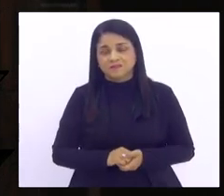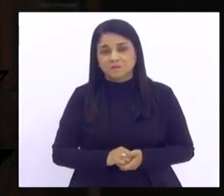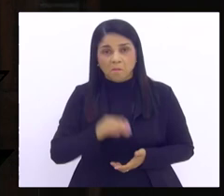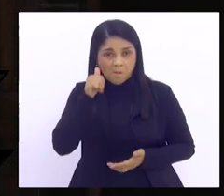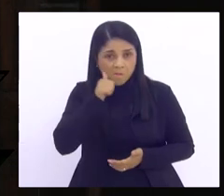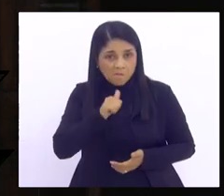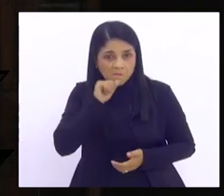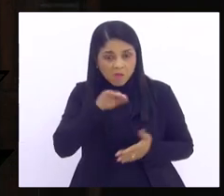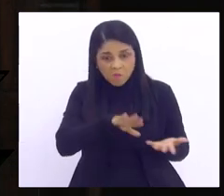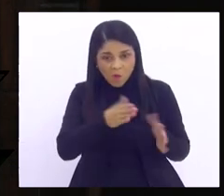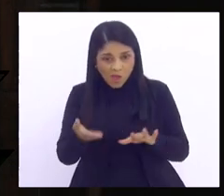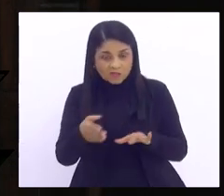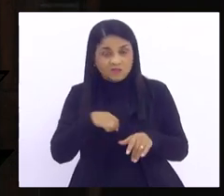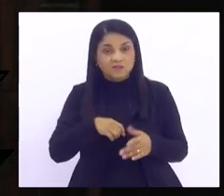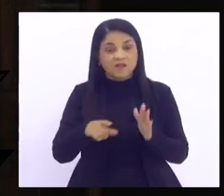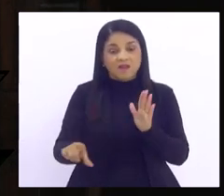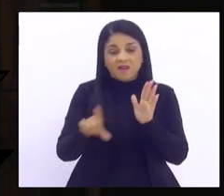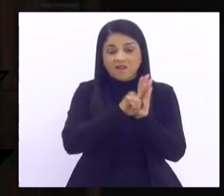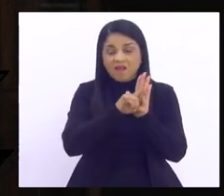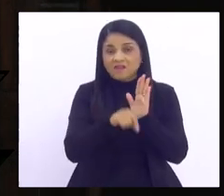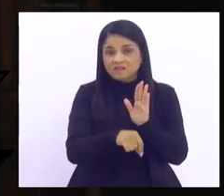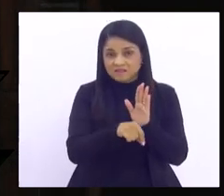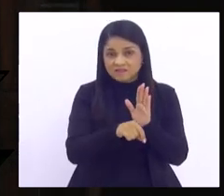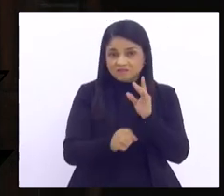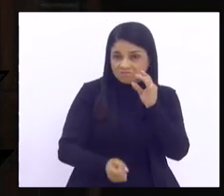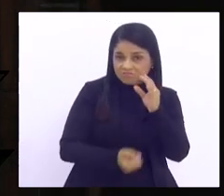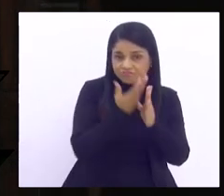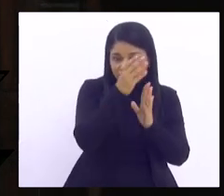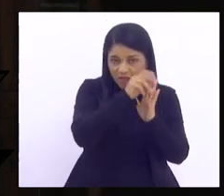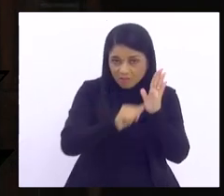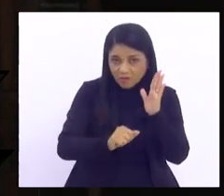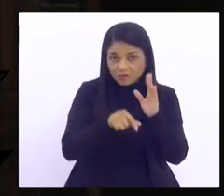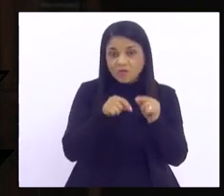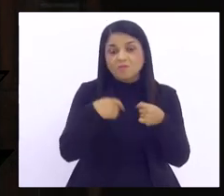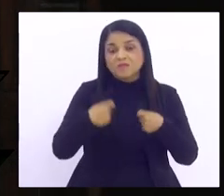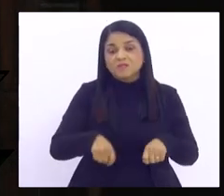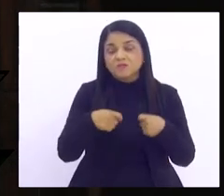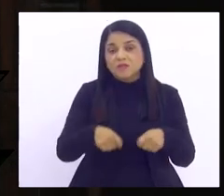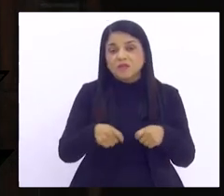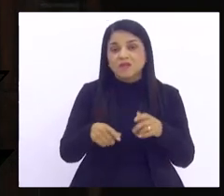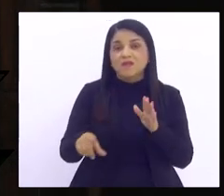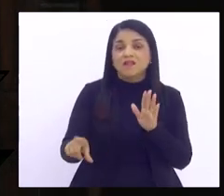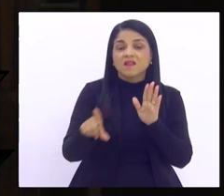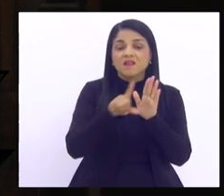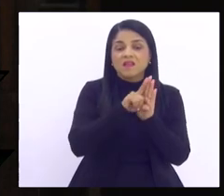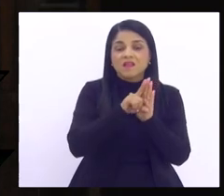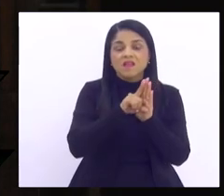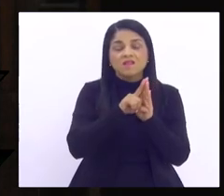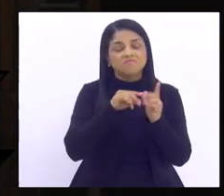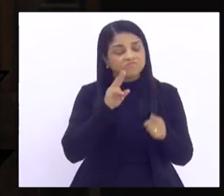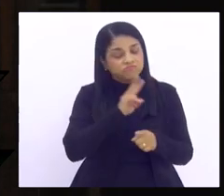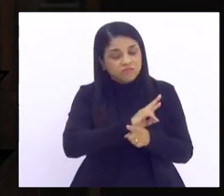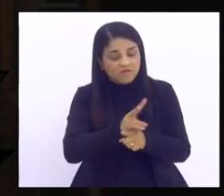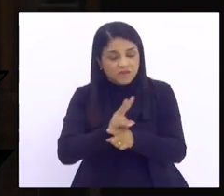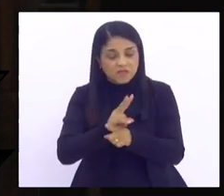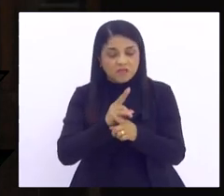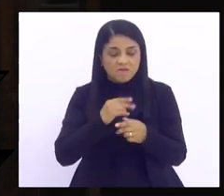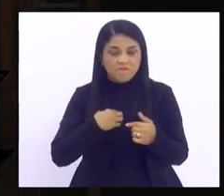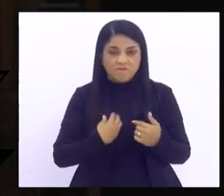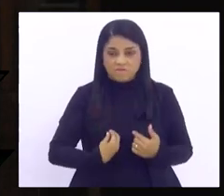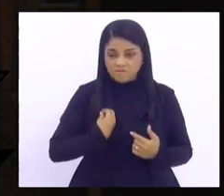legalizar a morte dos inocentes, é preciso valorizar a maternidade, a vida intrauterina, dar